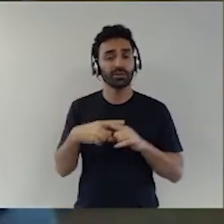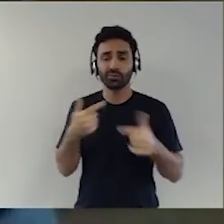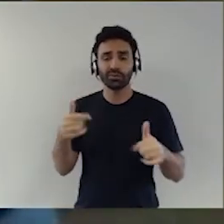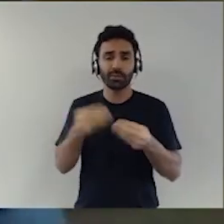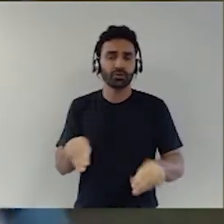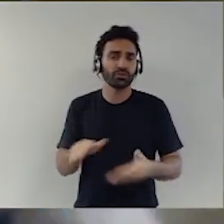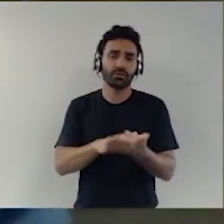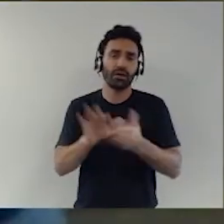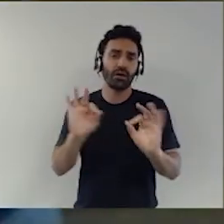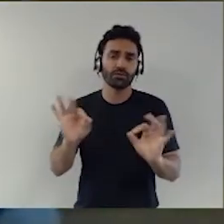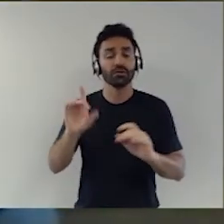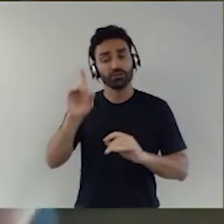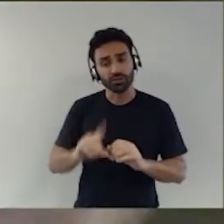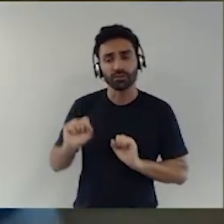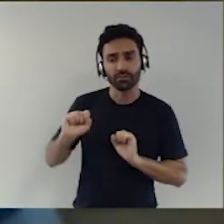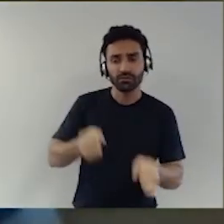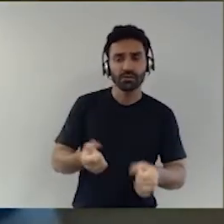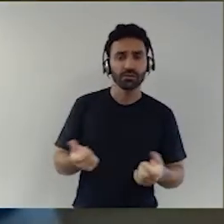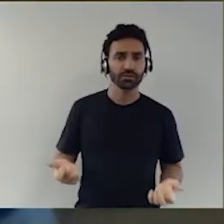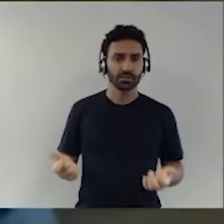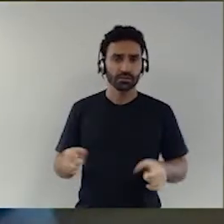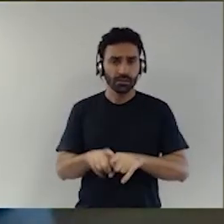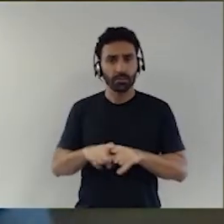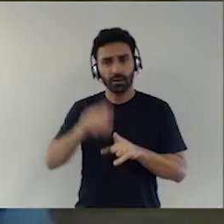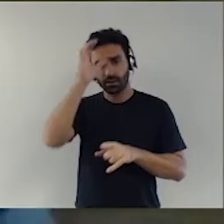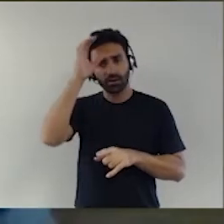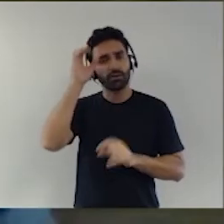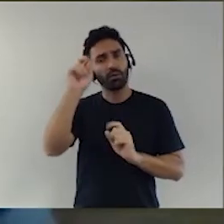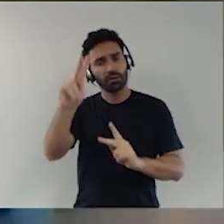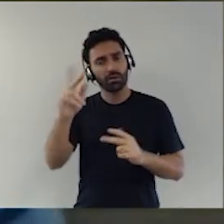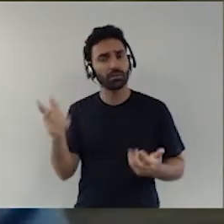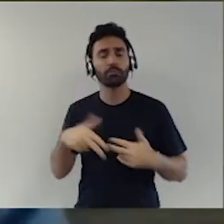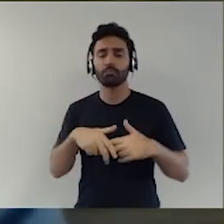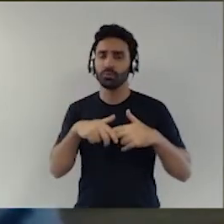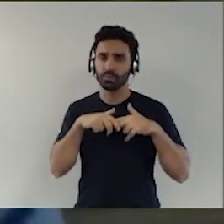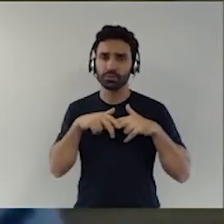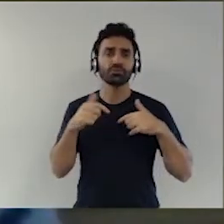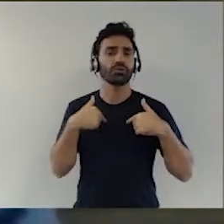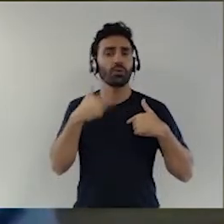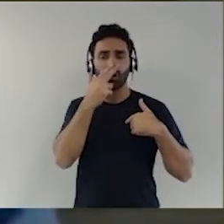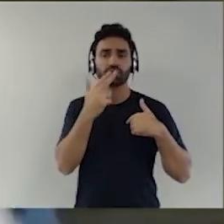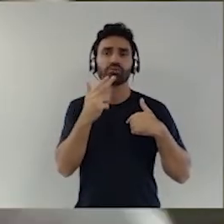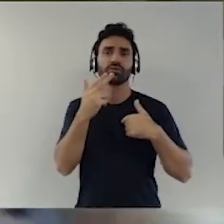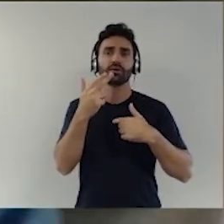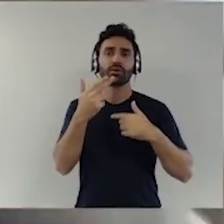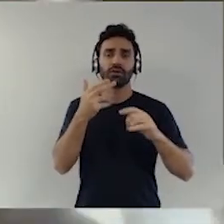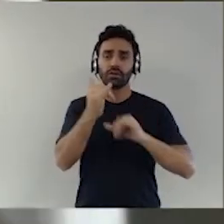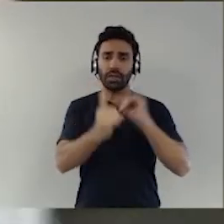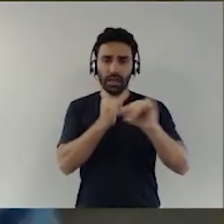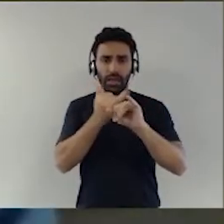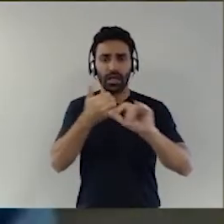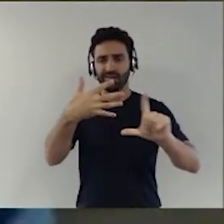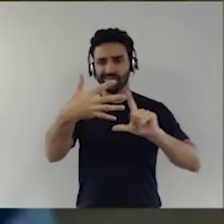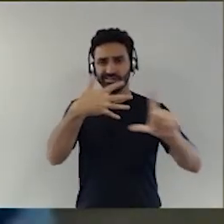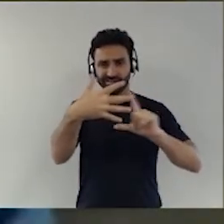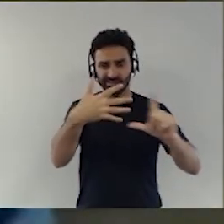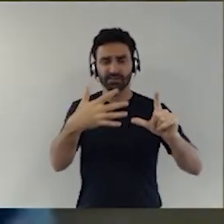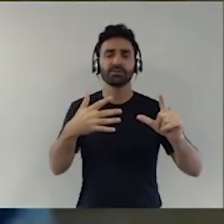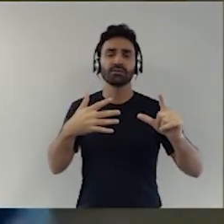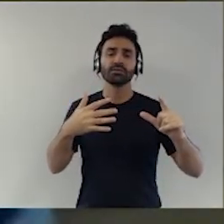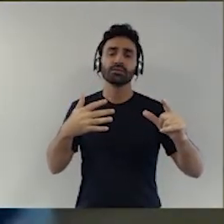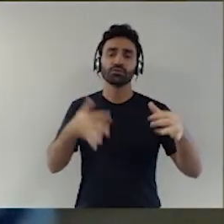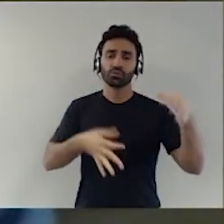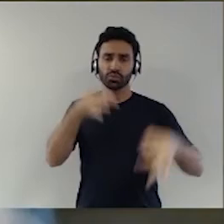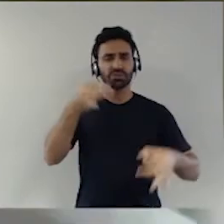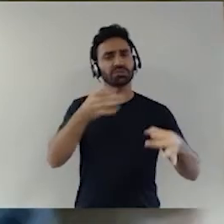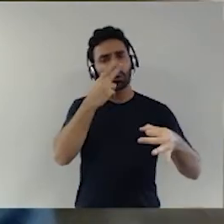prejuízo ao direito de defesa e ao seu cliente, eu entendo que essa ferramenta, né, tende a